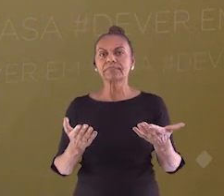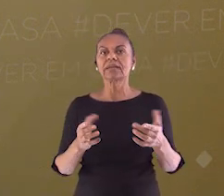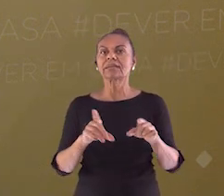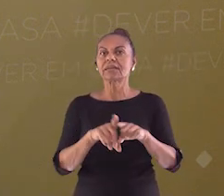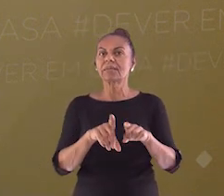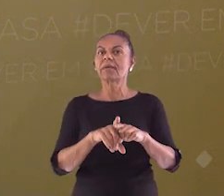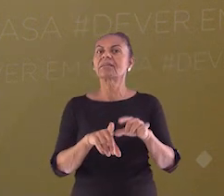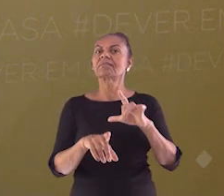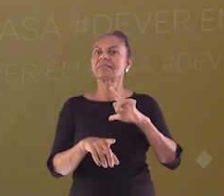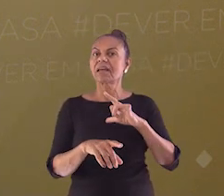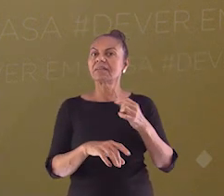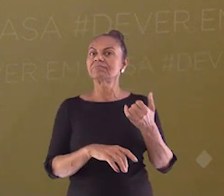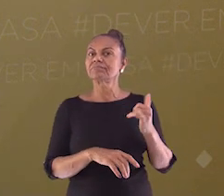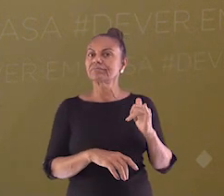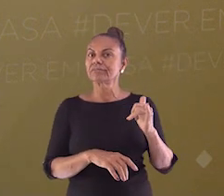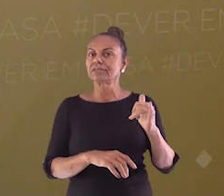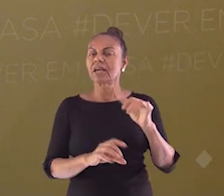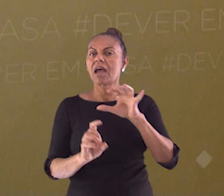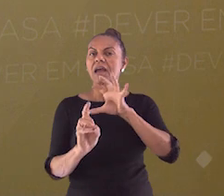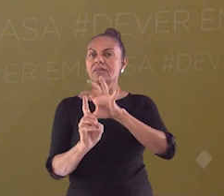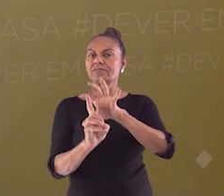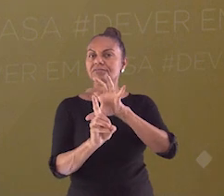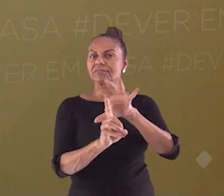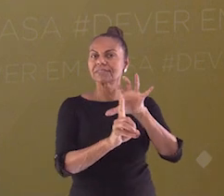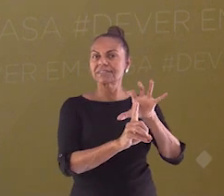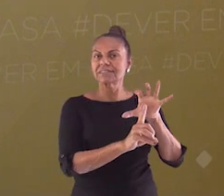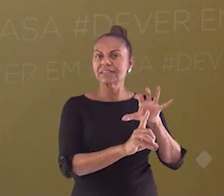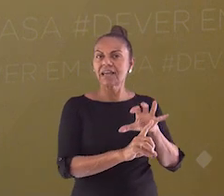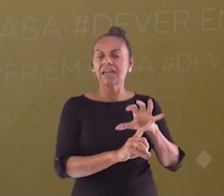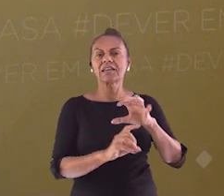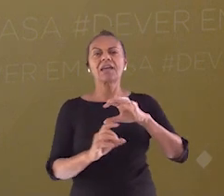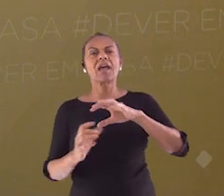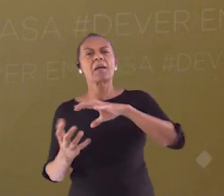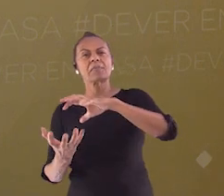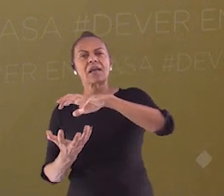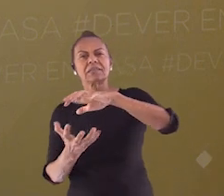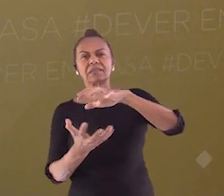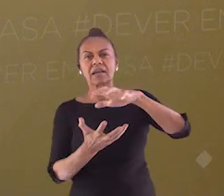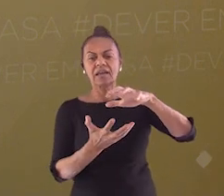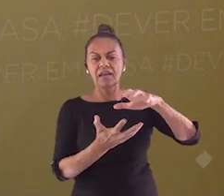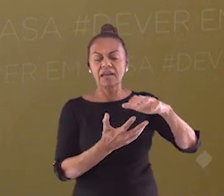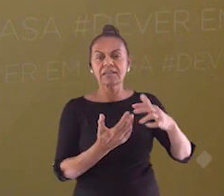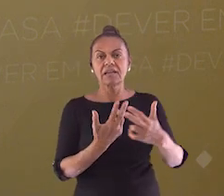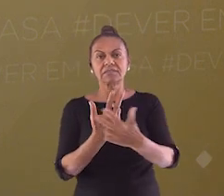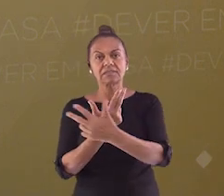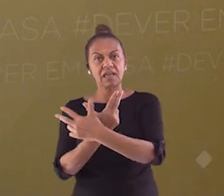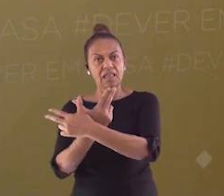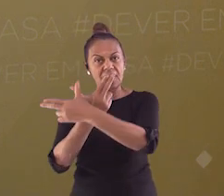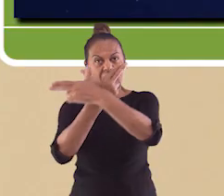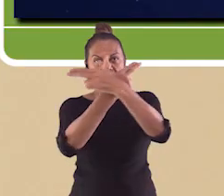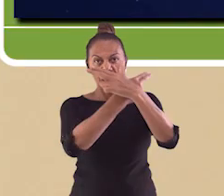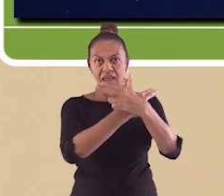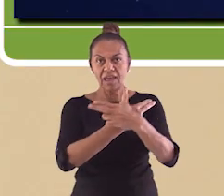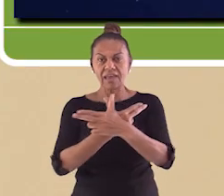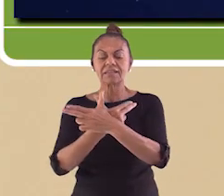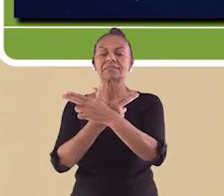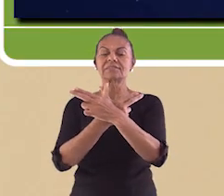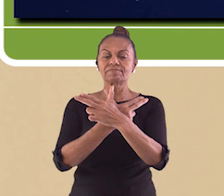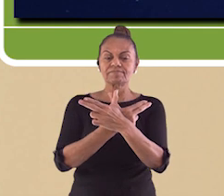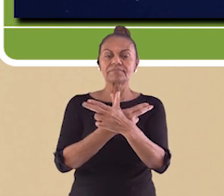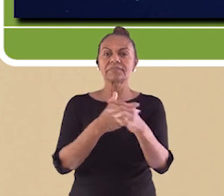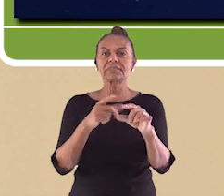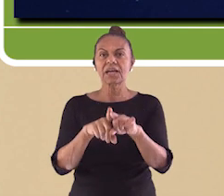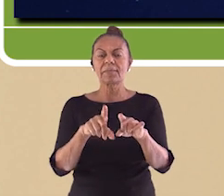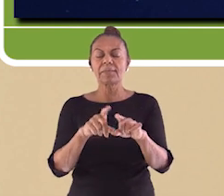energia e exerce influência em todos os outros corpos, como planetas, satélites e asteroides. E que pode